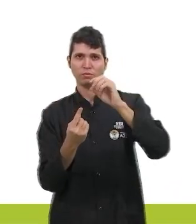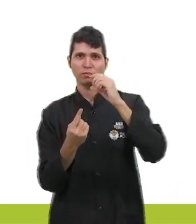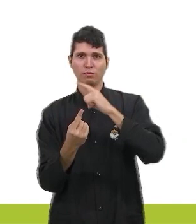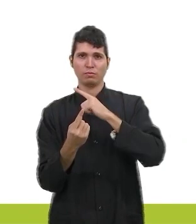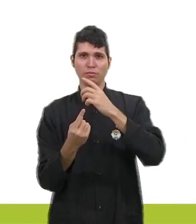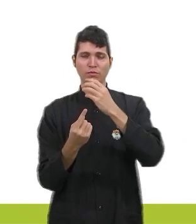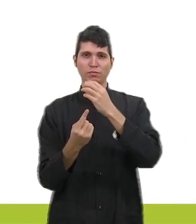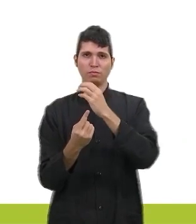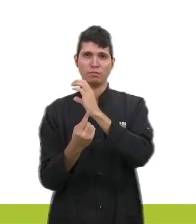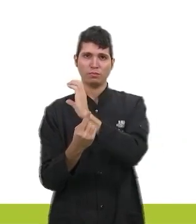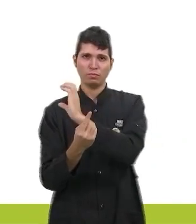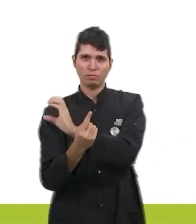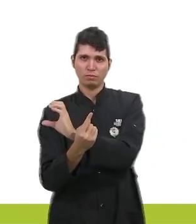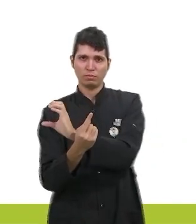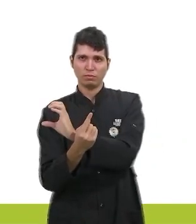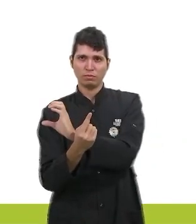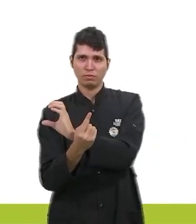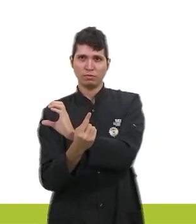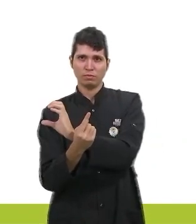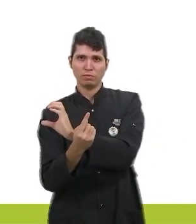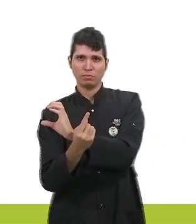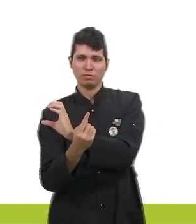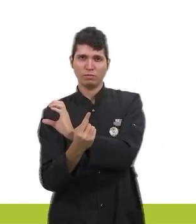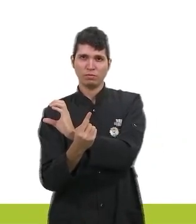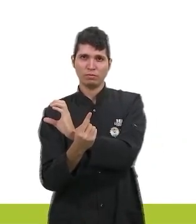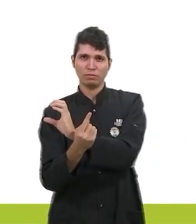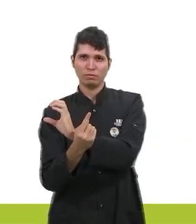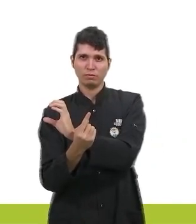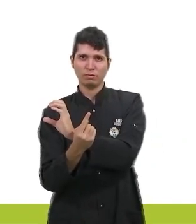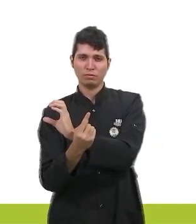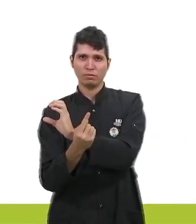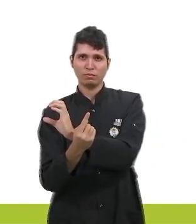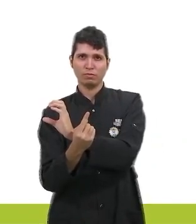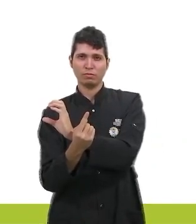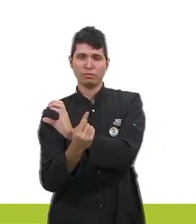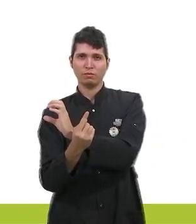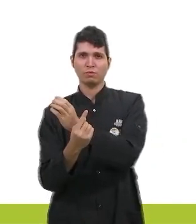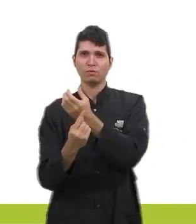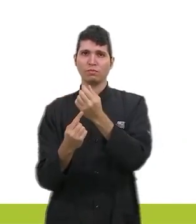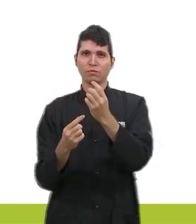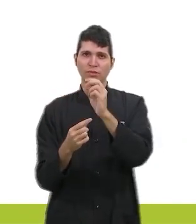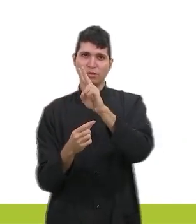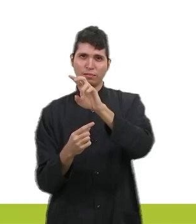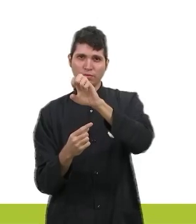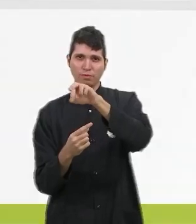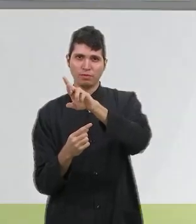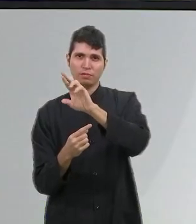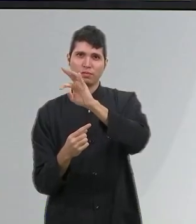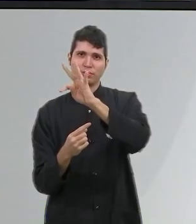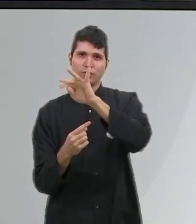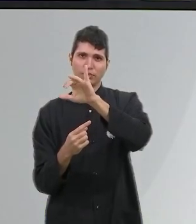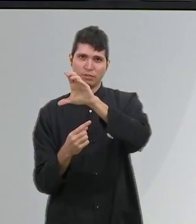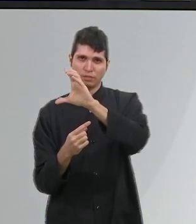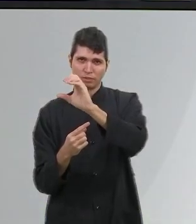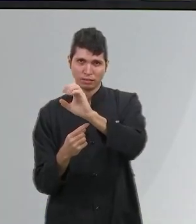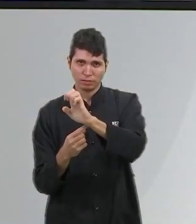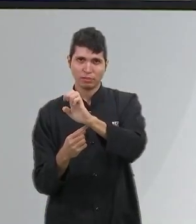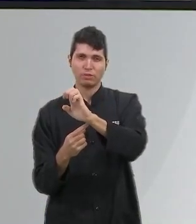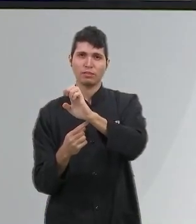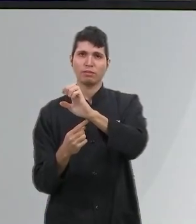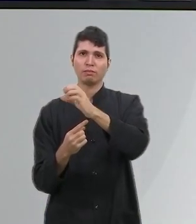na vértice, onde as duas ligações químicas elas se encontram, eu também tenho a presença